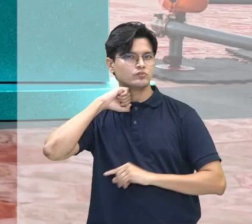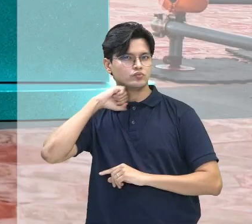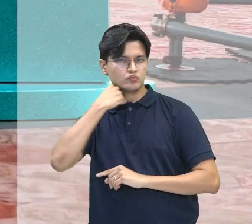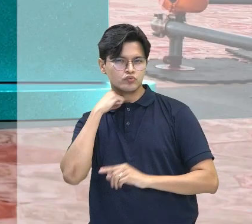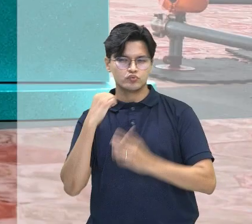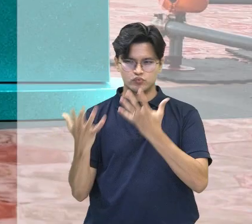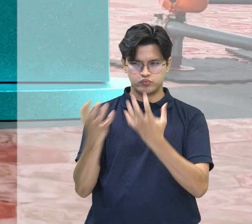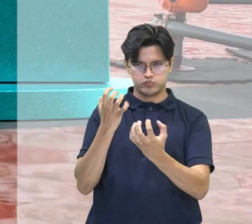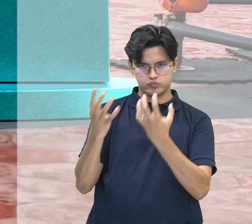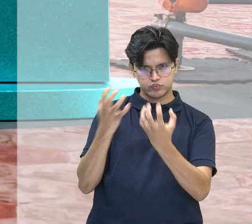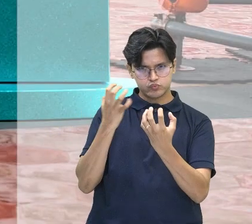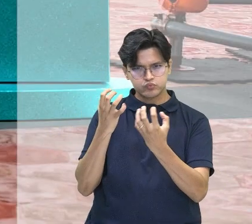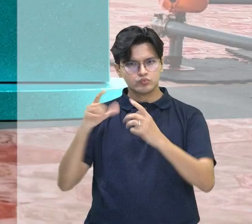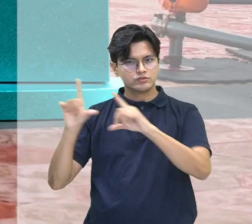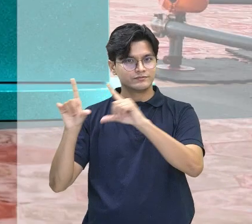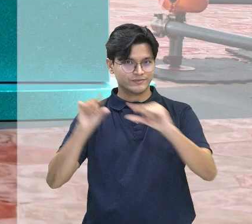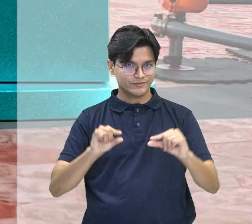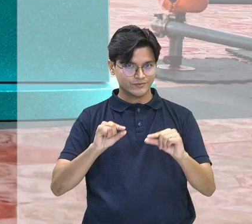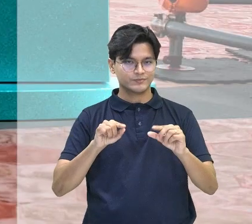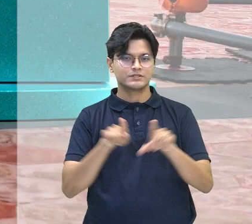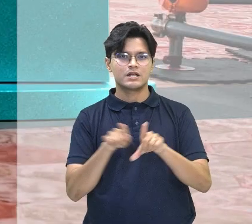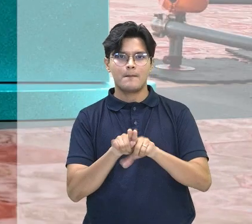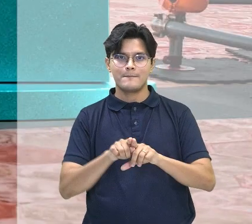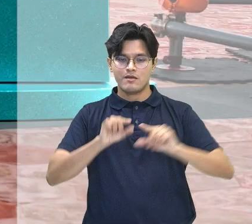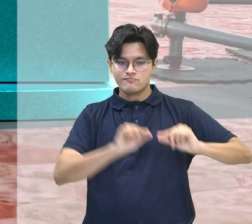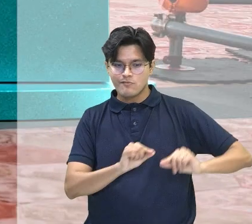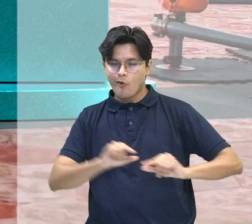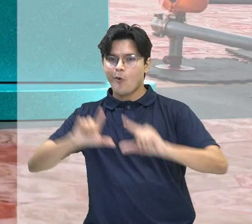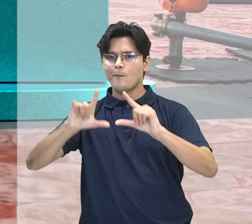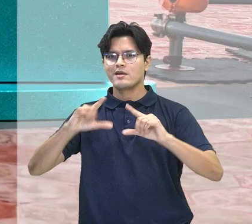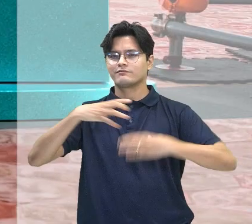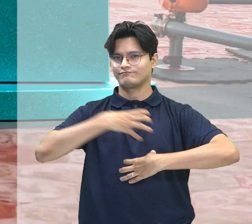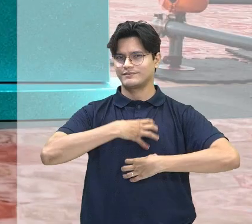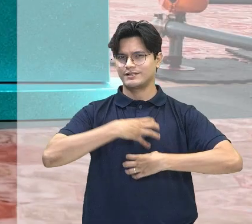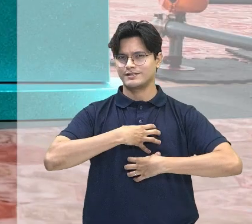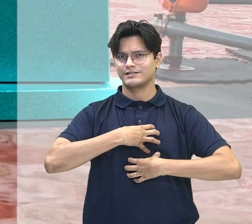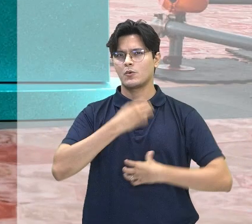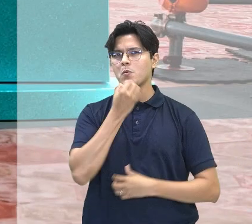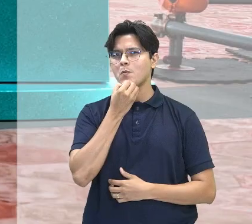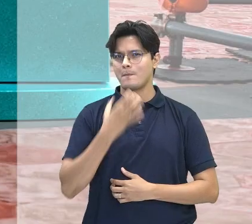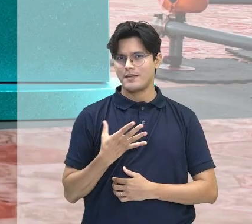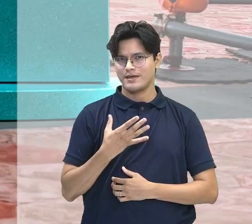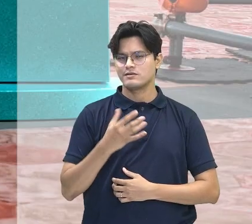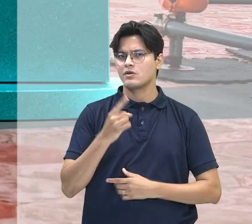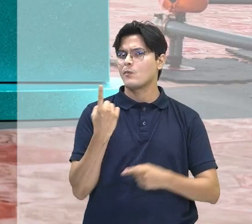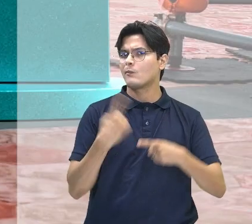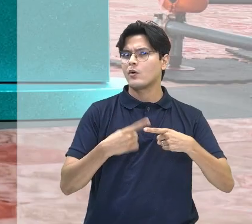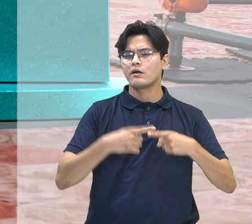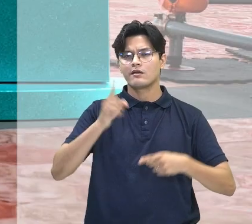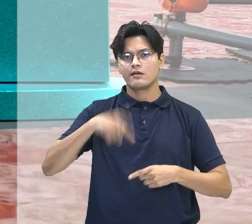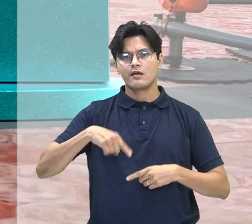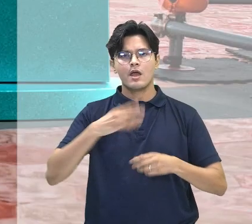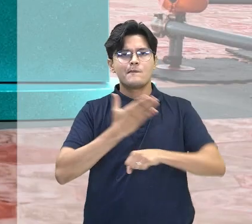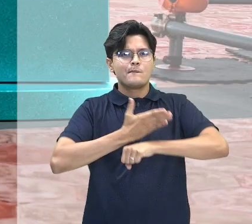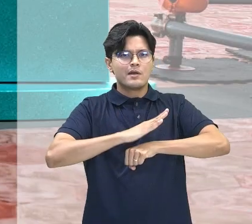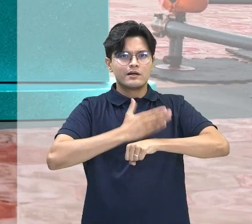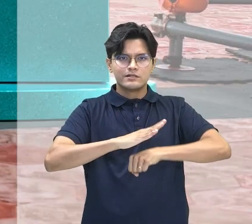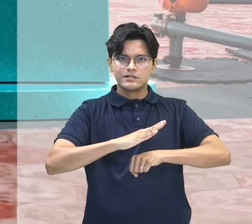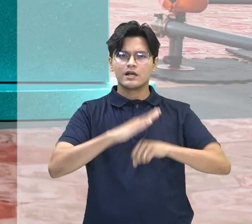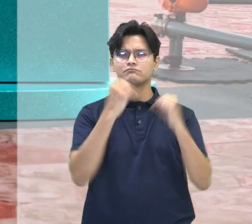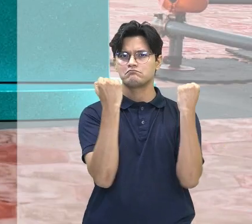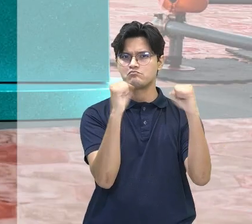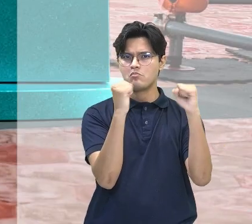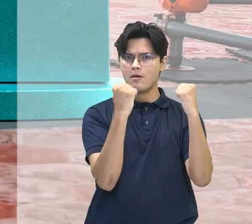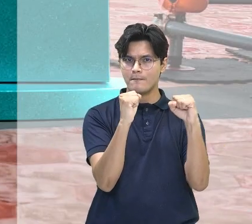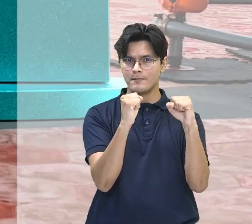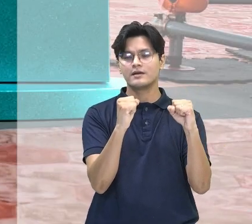retornando aí, reduz o estresse e aumenta o bem-estar, porque se trata de uma atividade física e, como eu falei para vocês, da